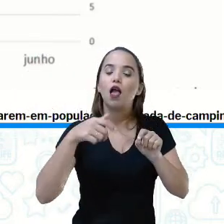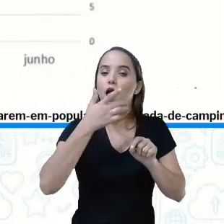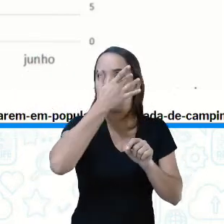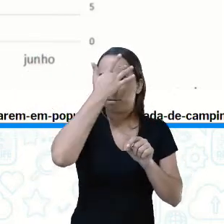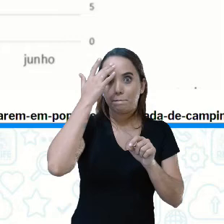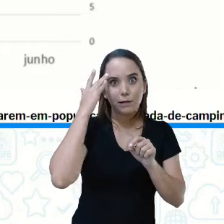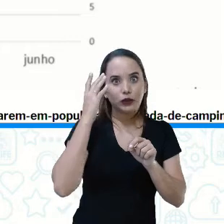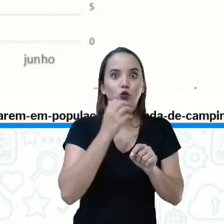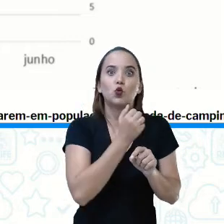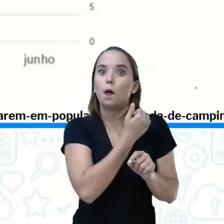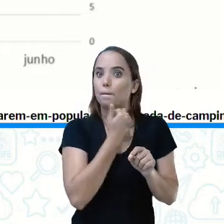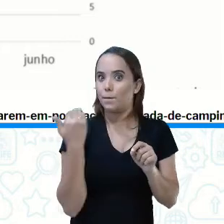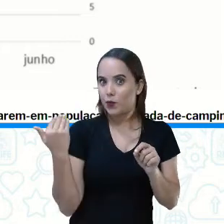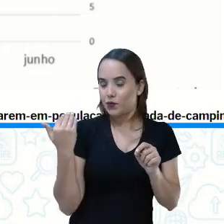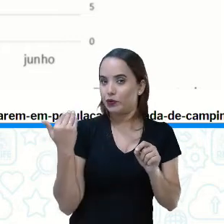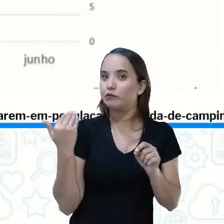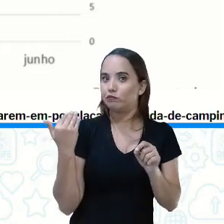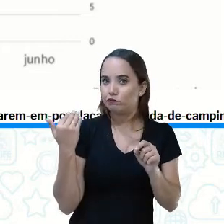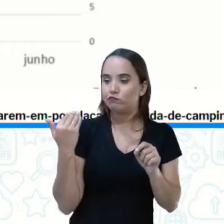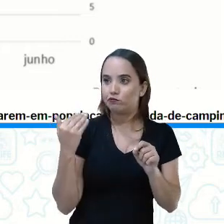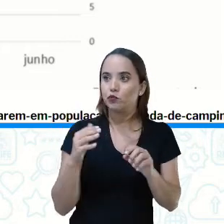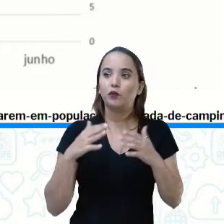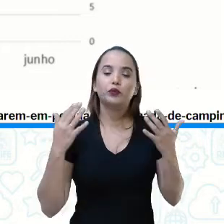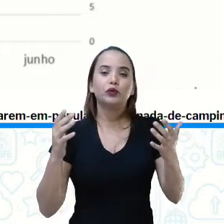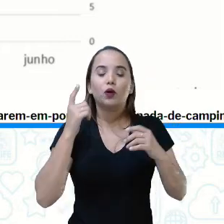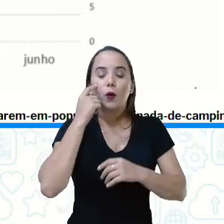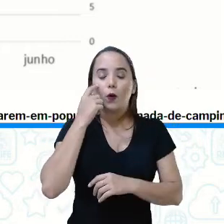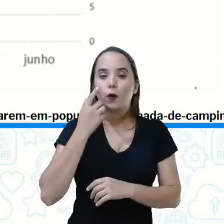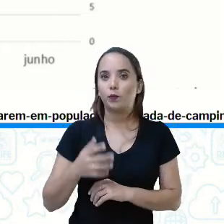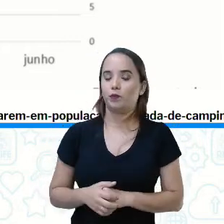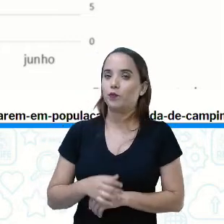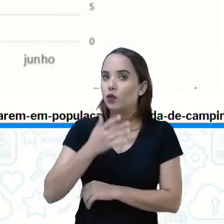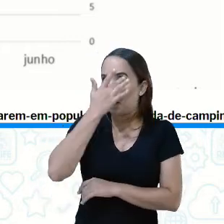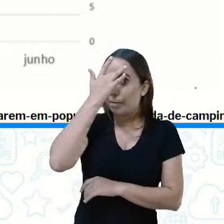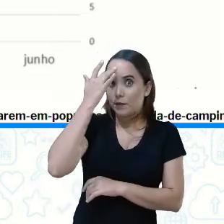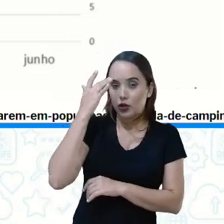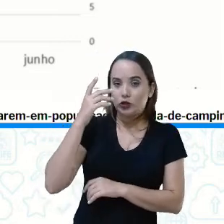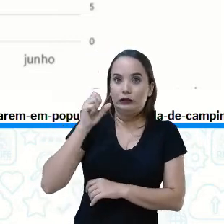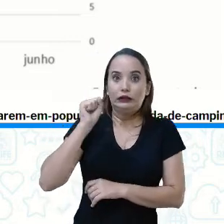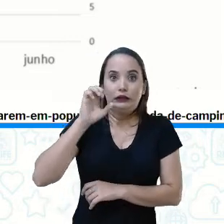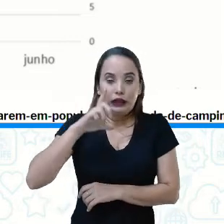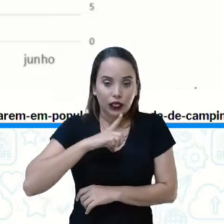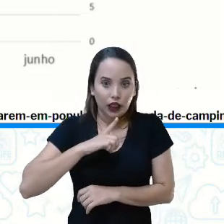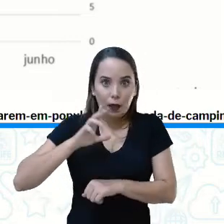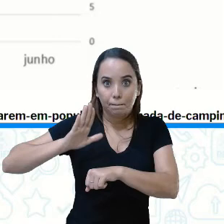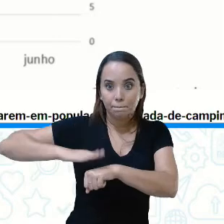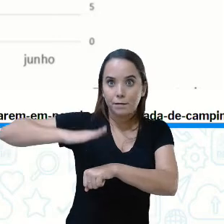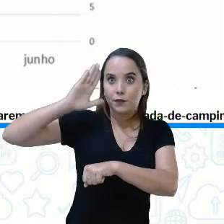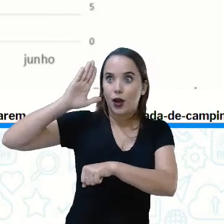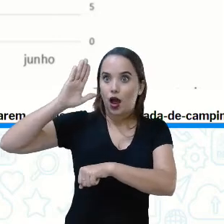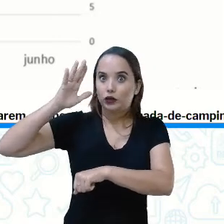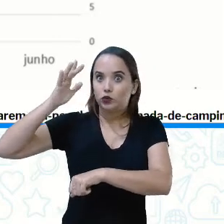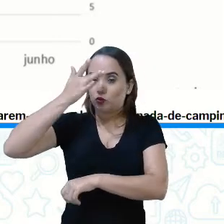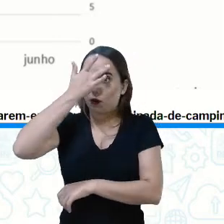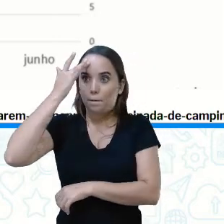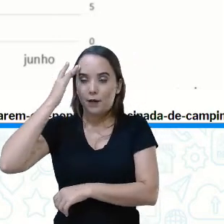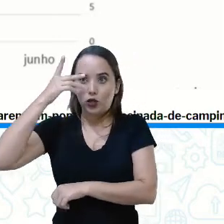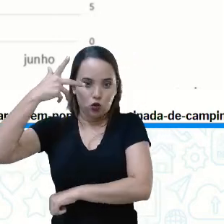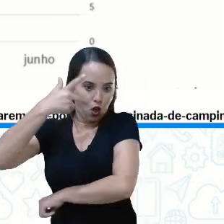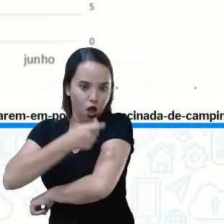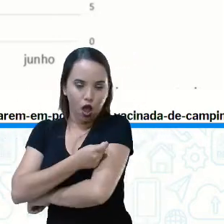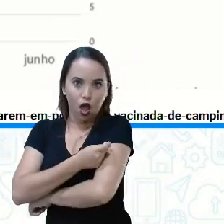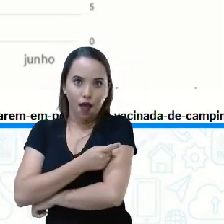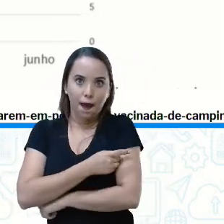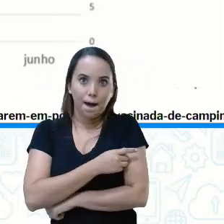Quanto mais pessoas vacinadas, o número de mortes, vocês percebem que o número de mortes estava crescente,